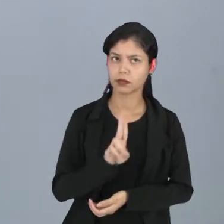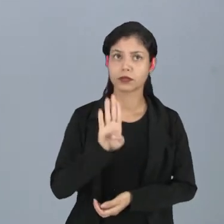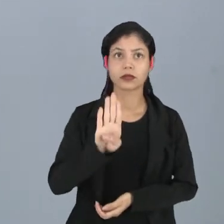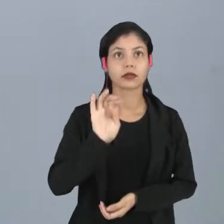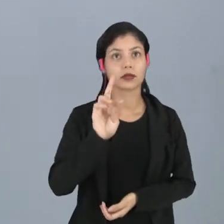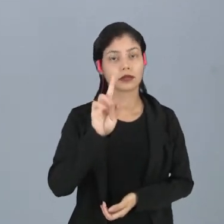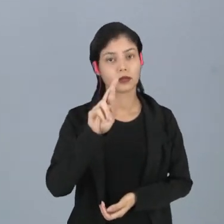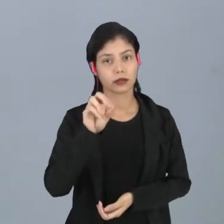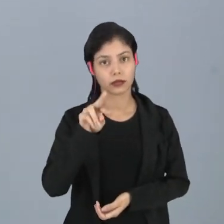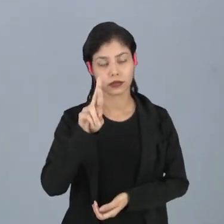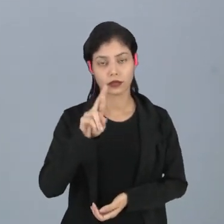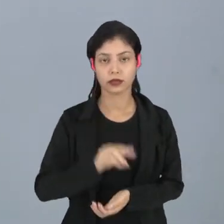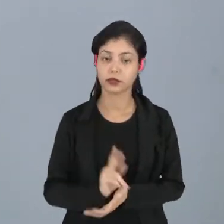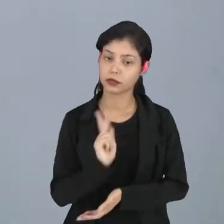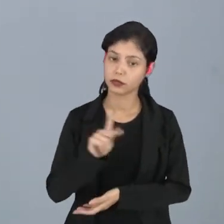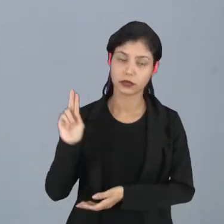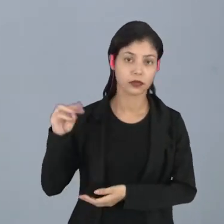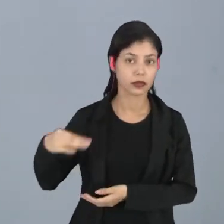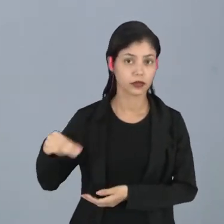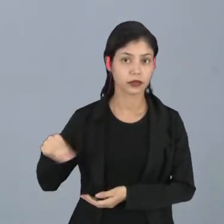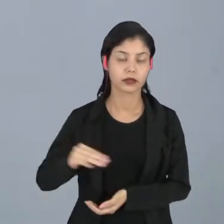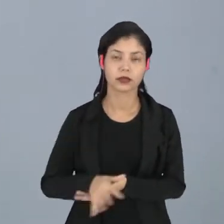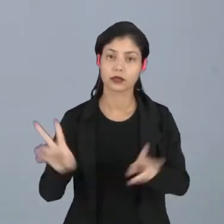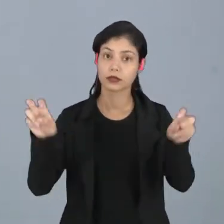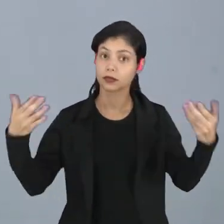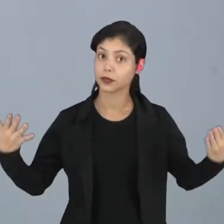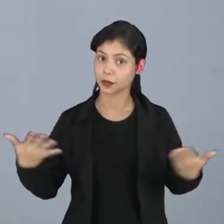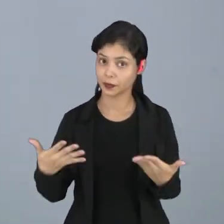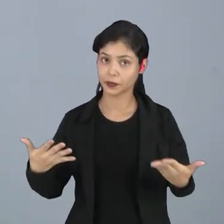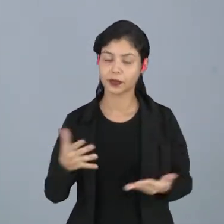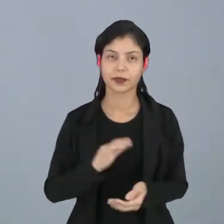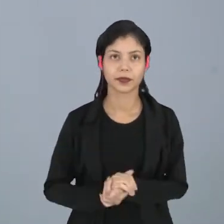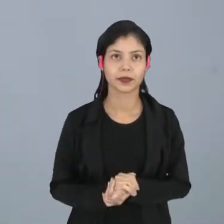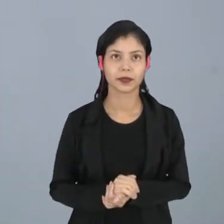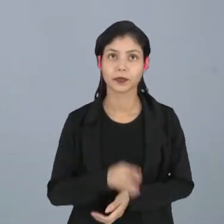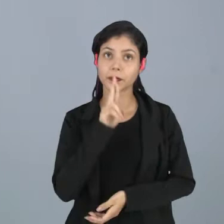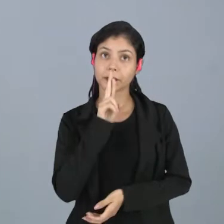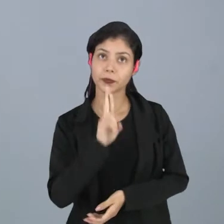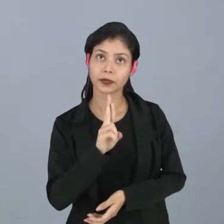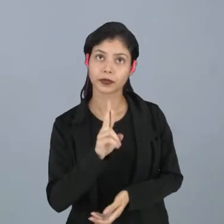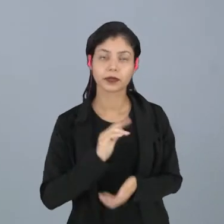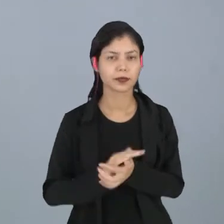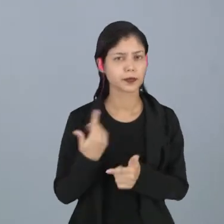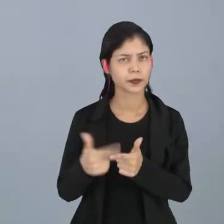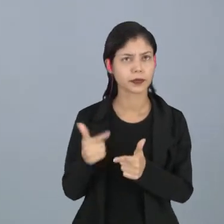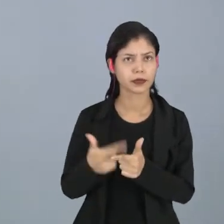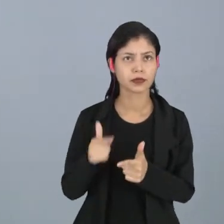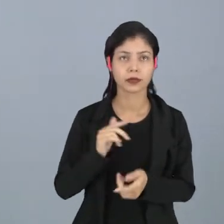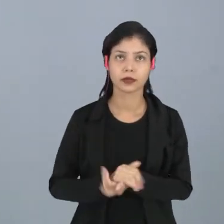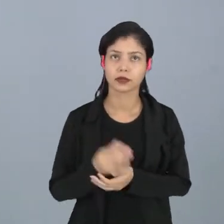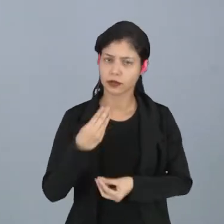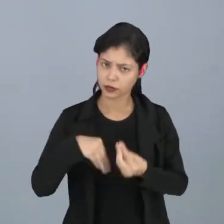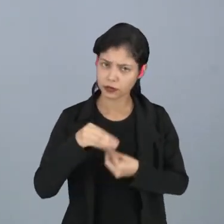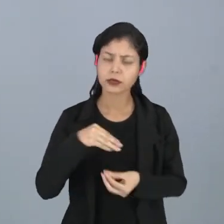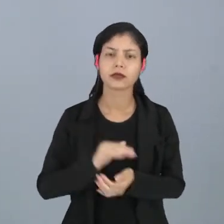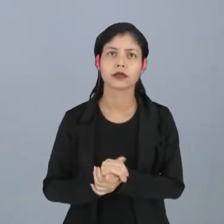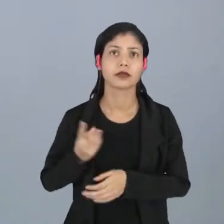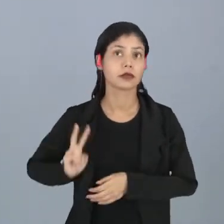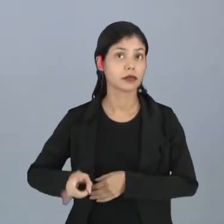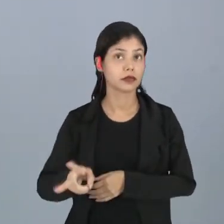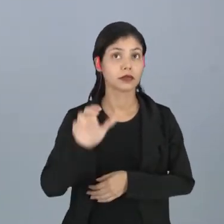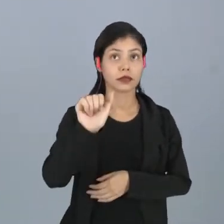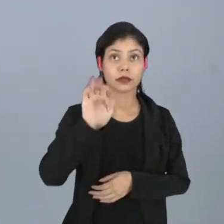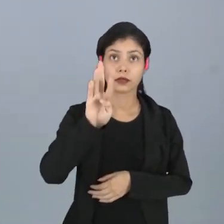Bartô, professor de matemática, e o tema da aula de hoje é resolução de situação-problema que envolve